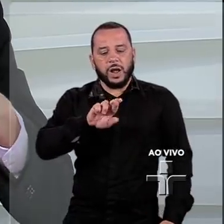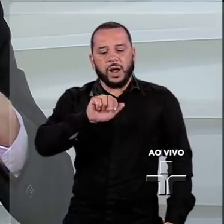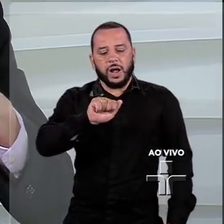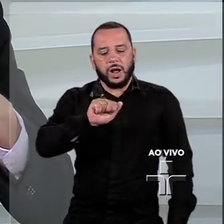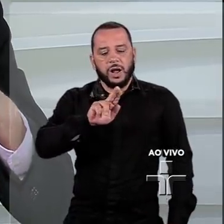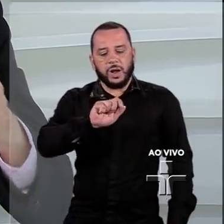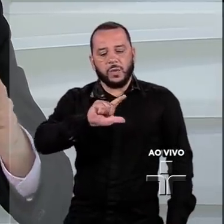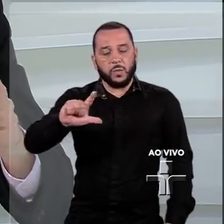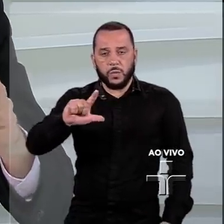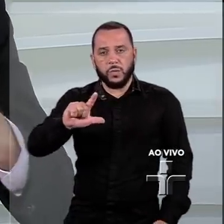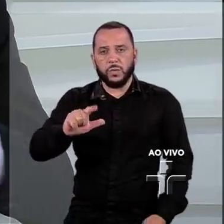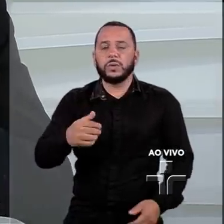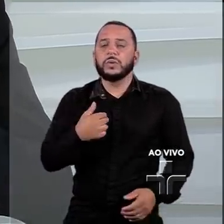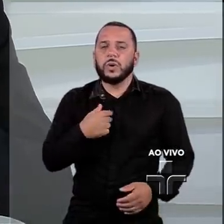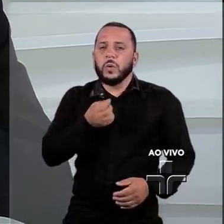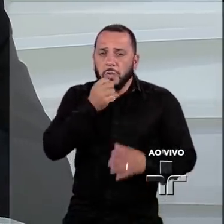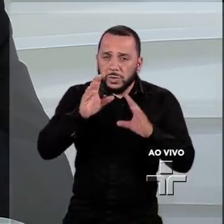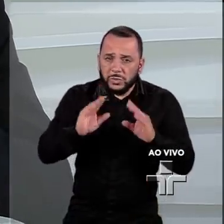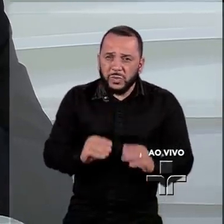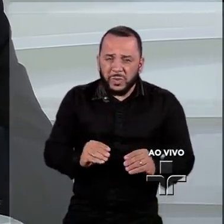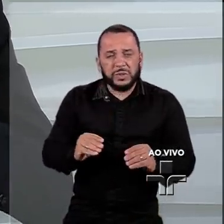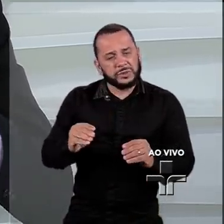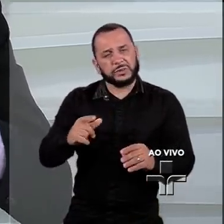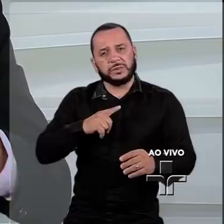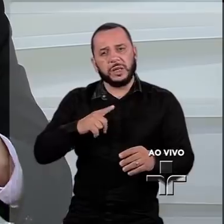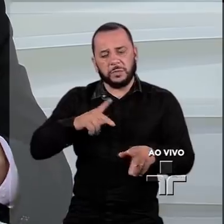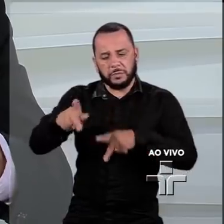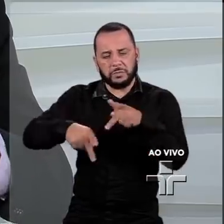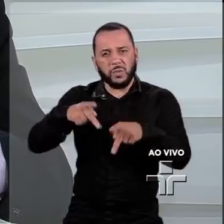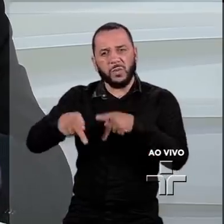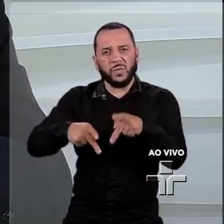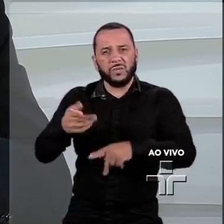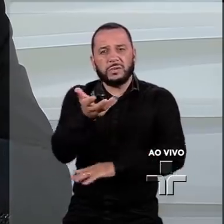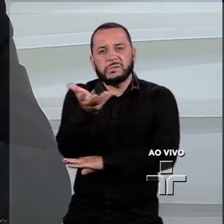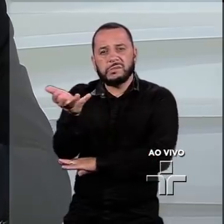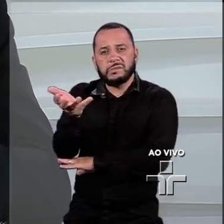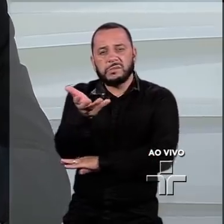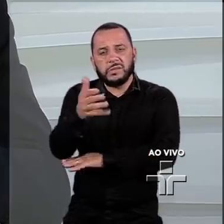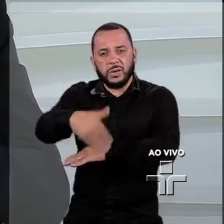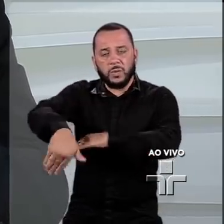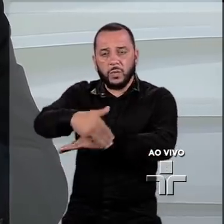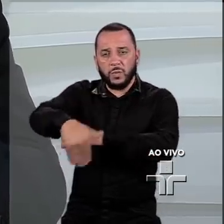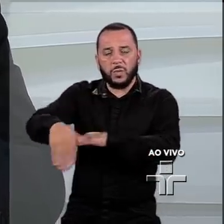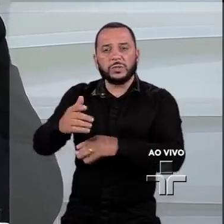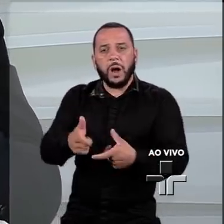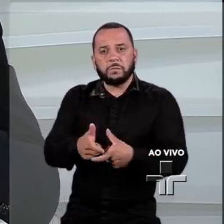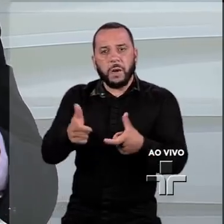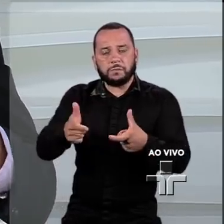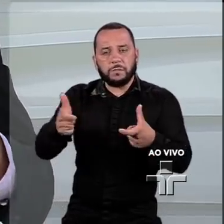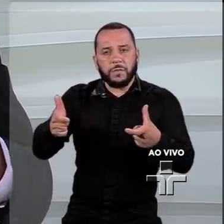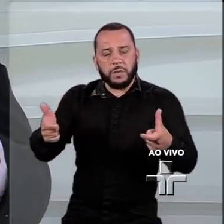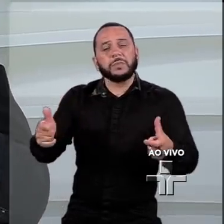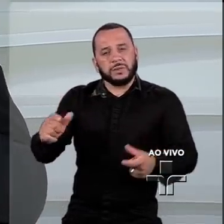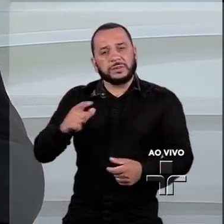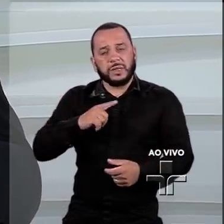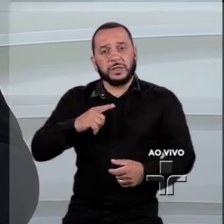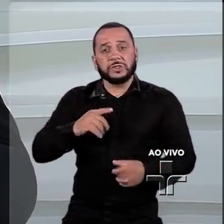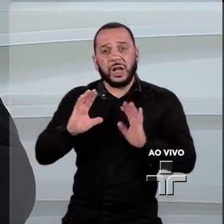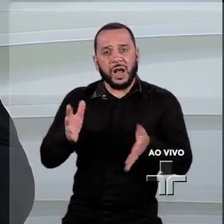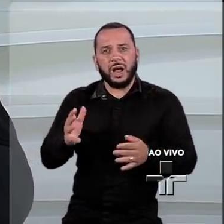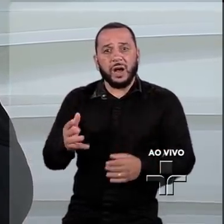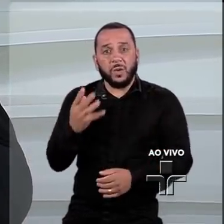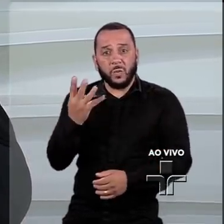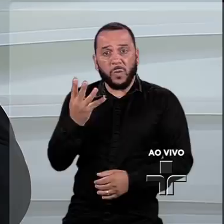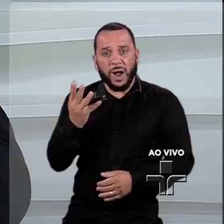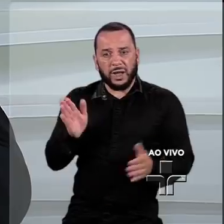Boa noite. A população de moradores de rua não parou de crescer nas últimas 4 gestões. Acho que o próximo censo